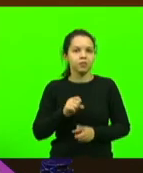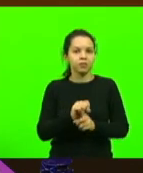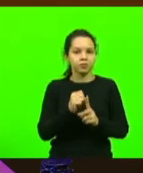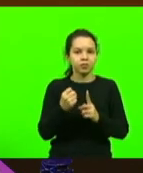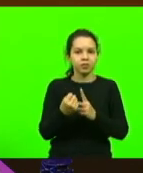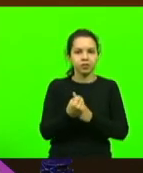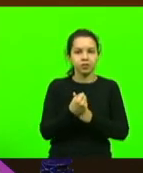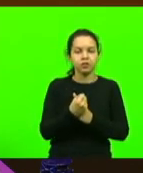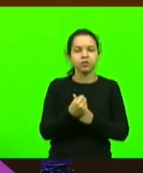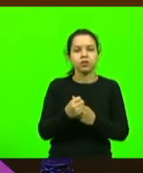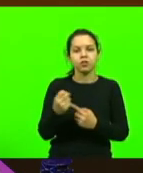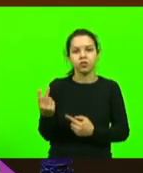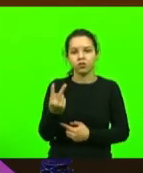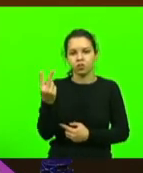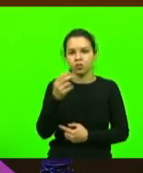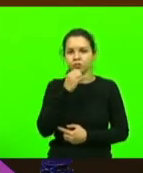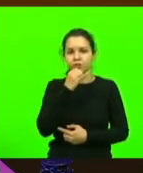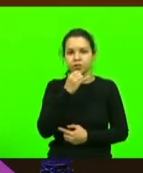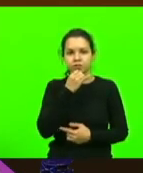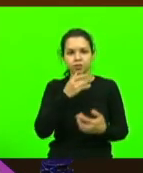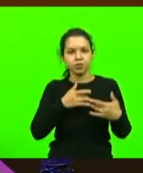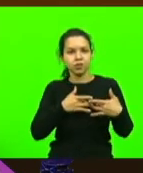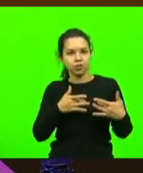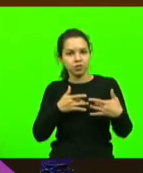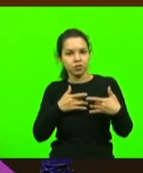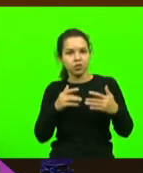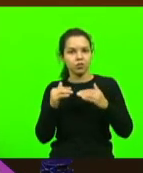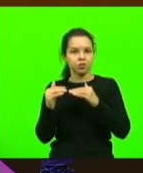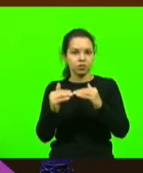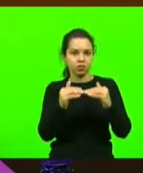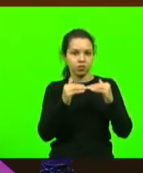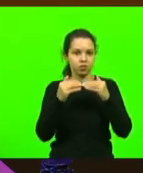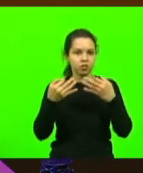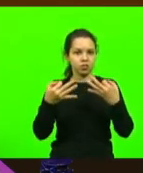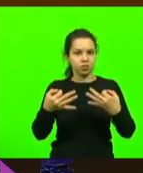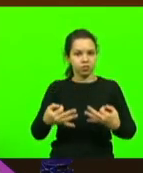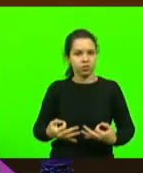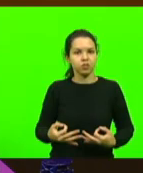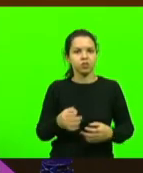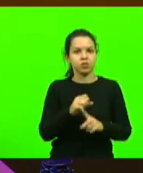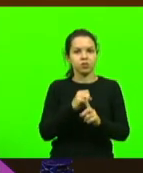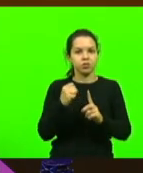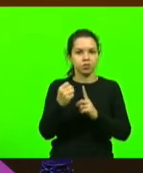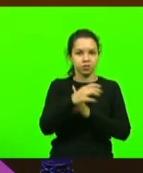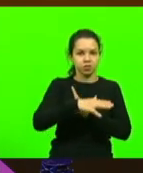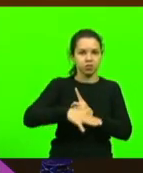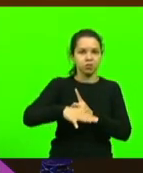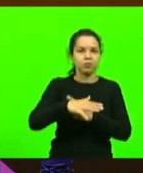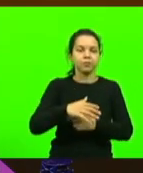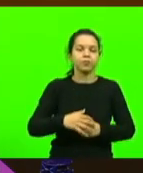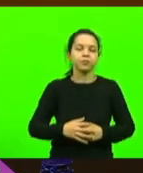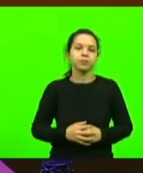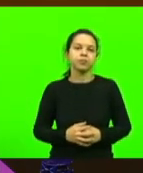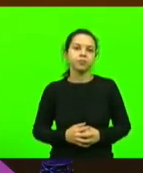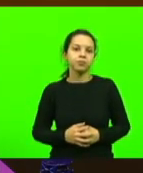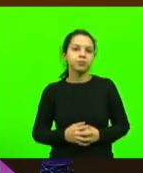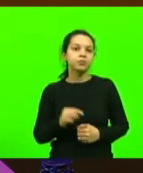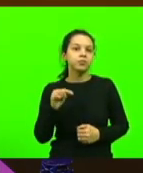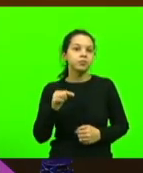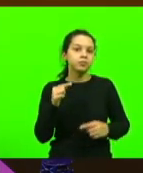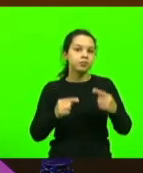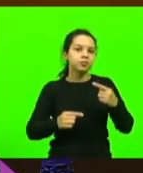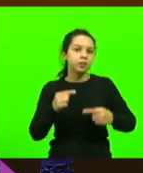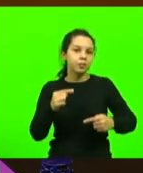sociedade valores como a solidariedade como a Equidade como a justiça social a e nesse debate